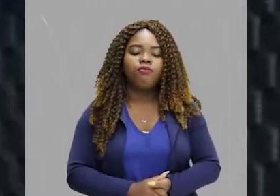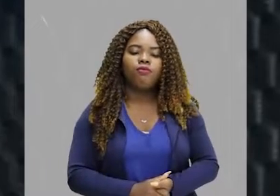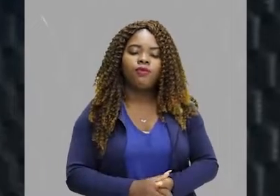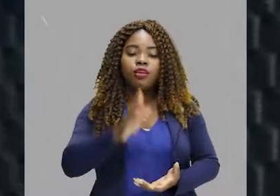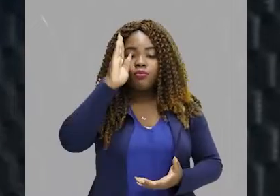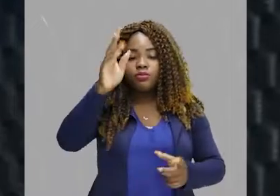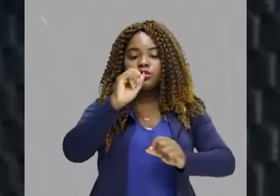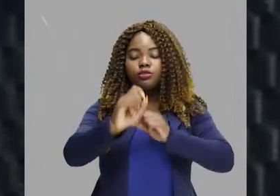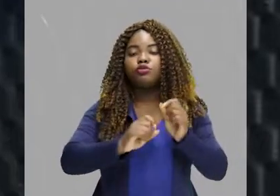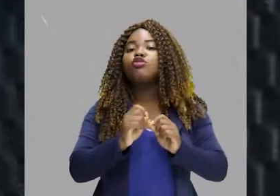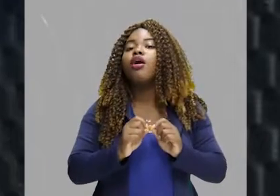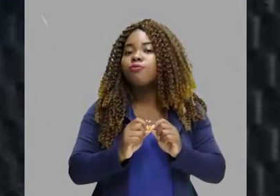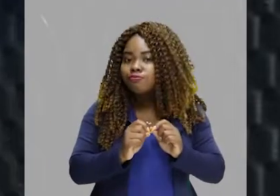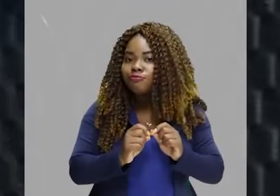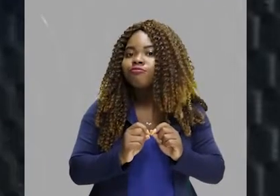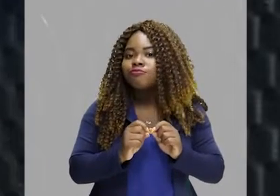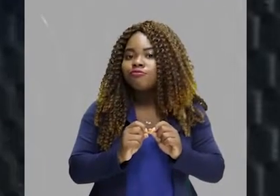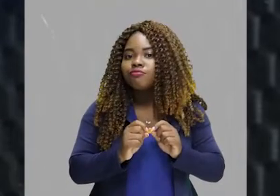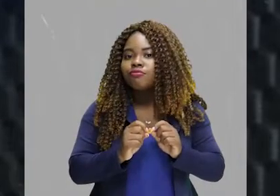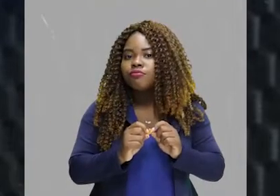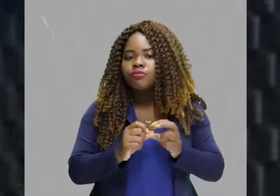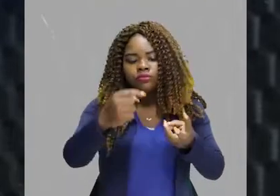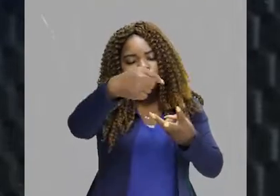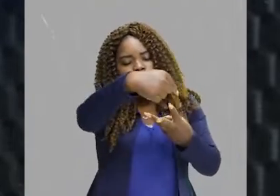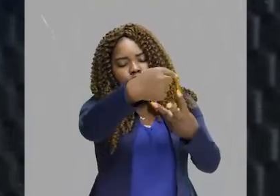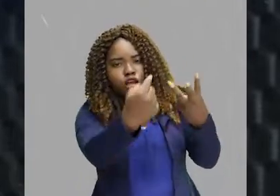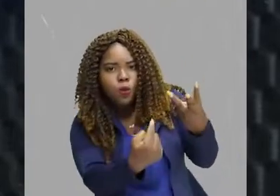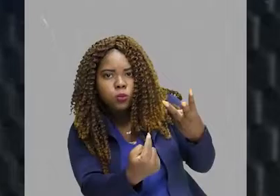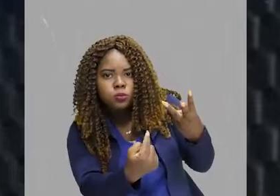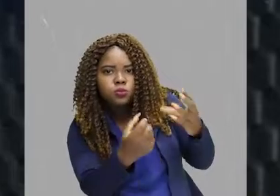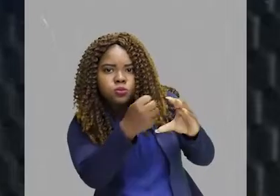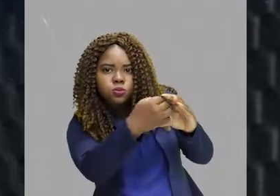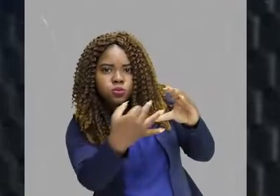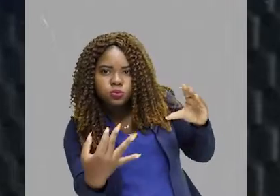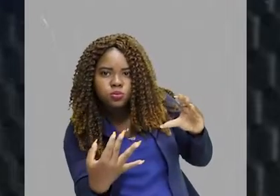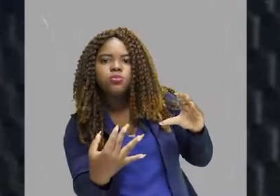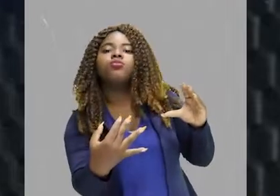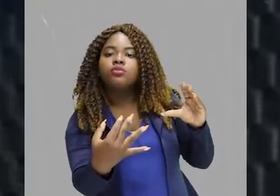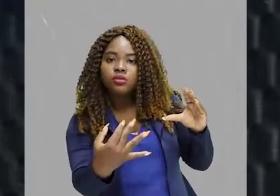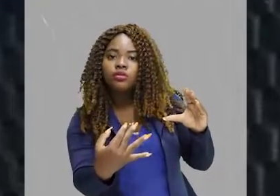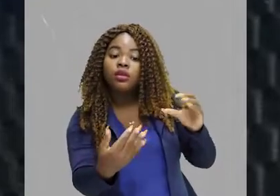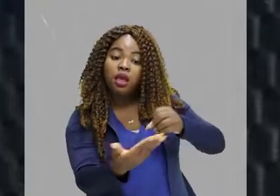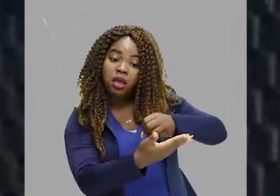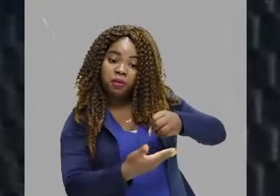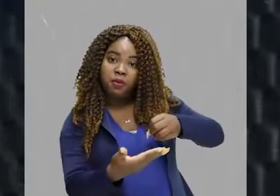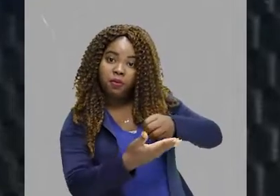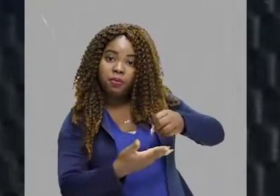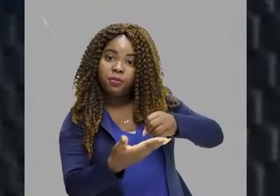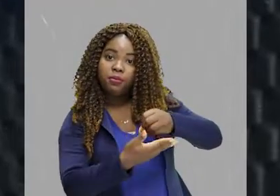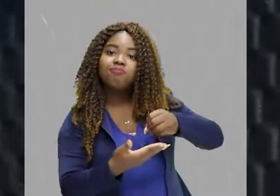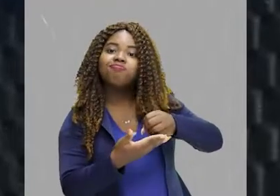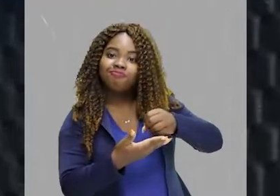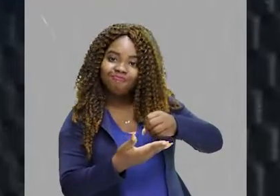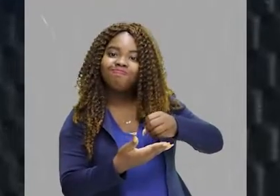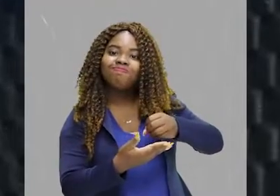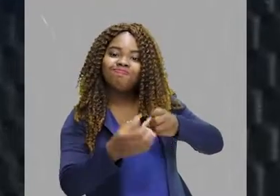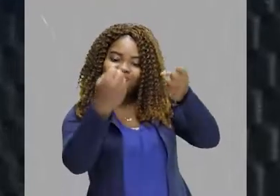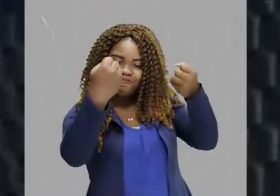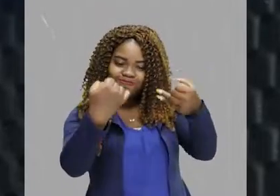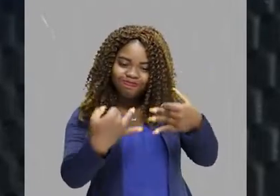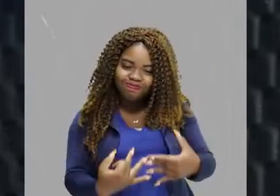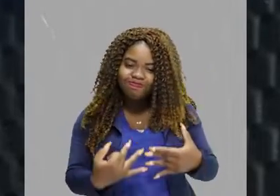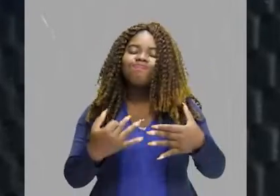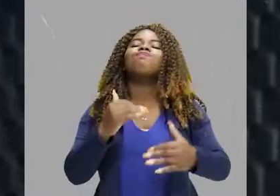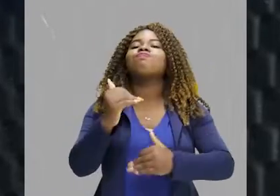em um tripé. Ou seja, são 3 características que dão base para a gente falar sobre